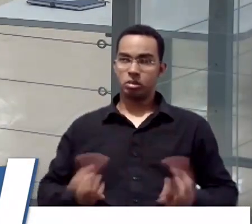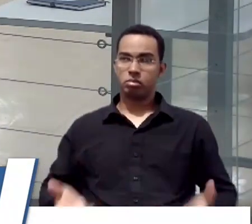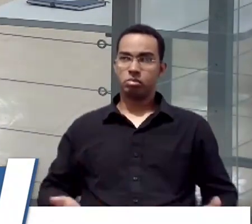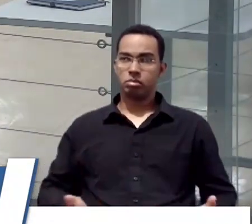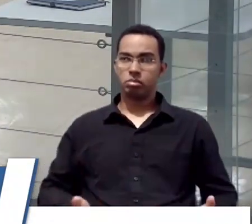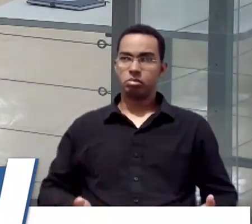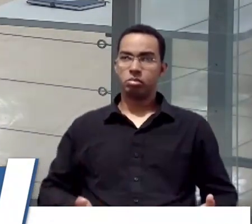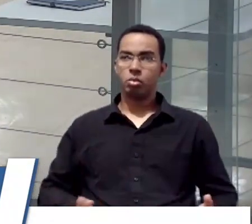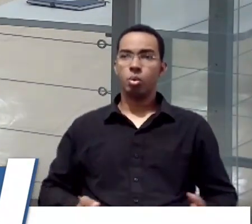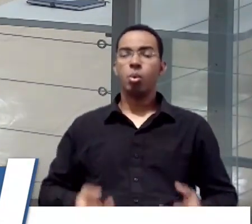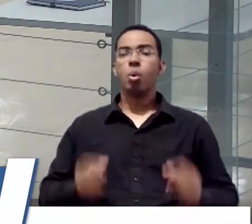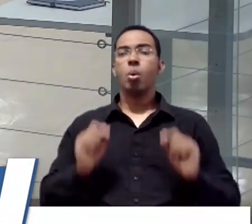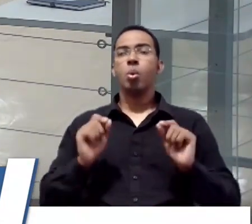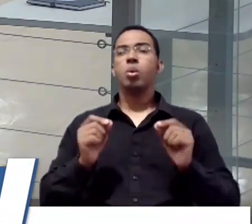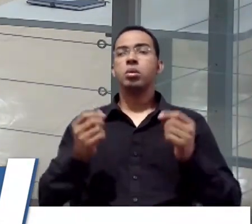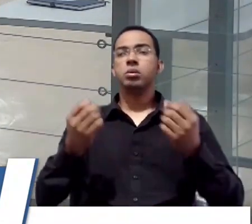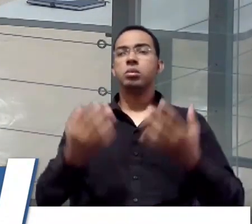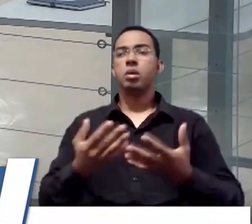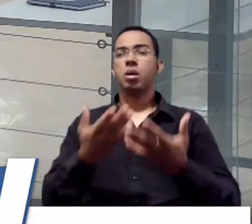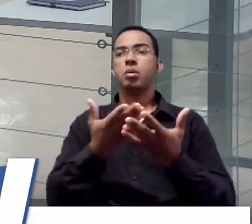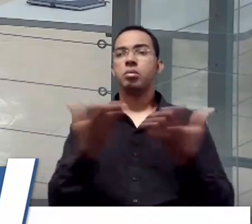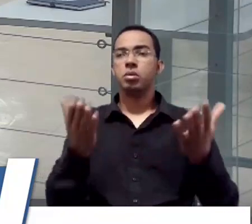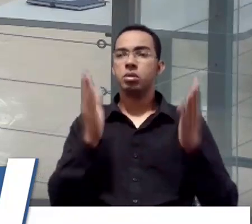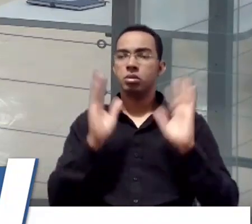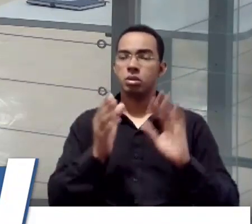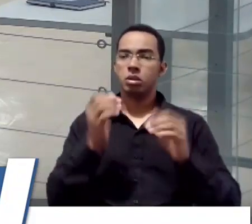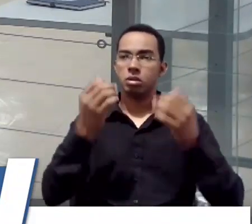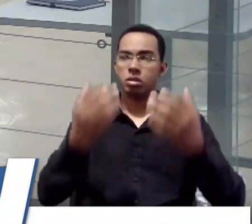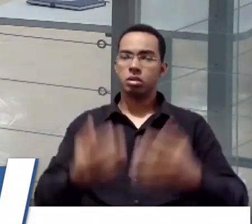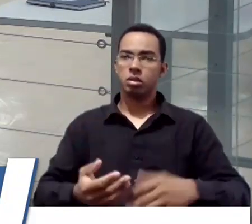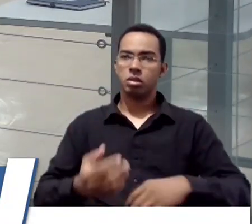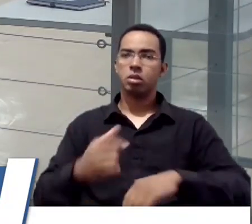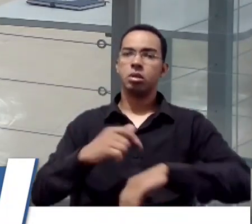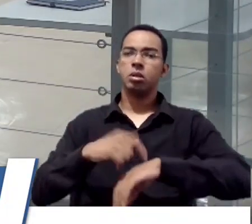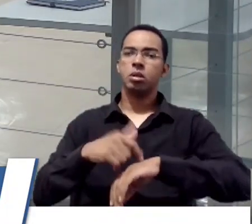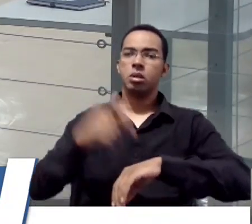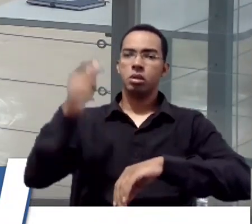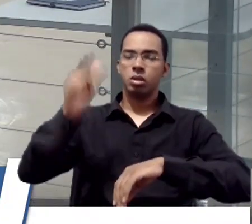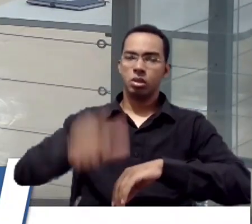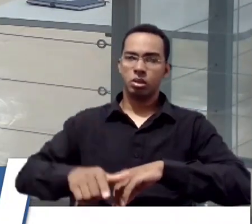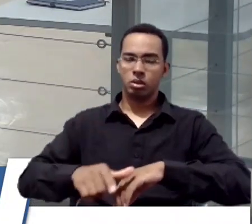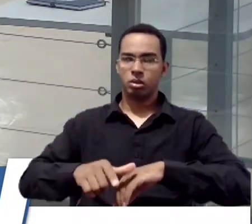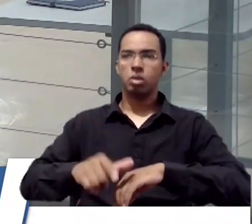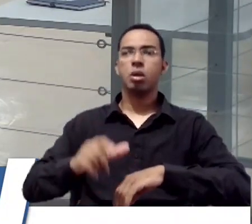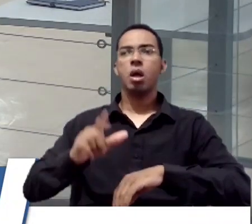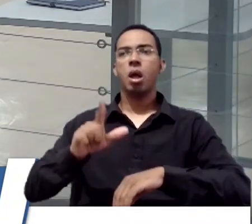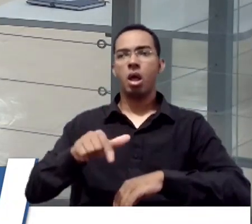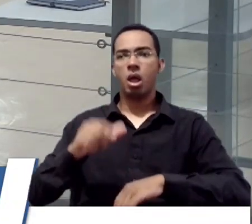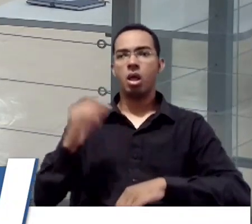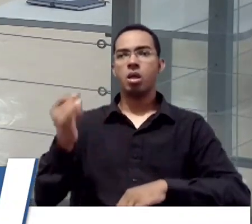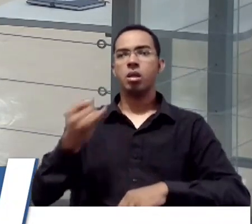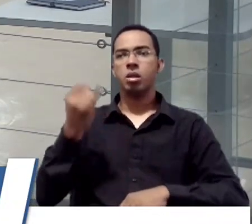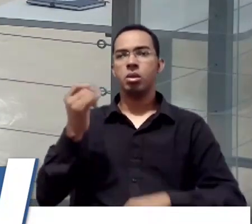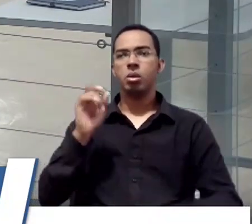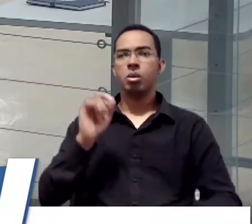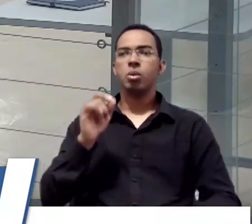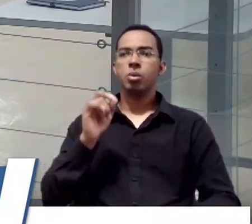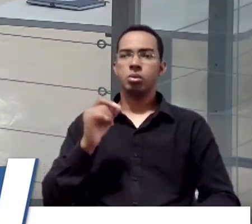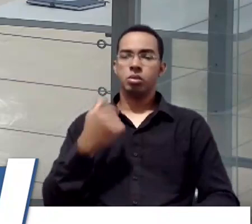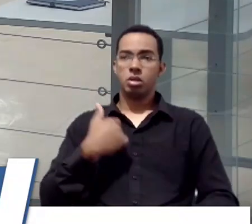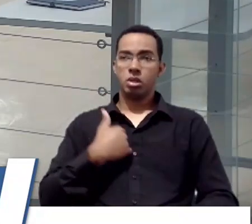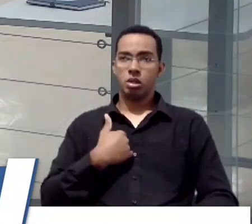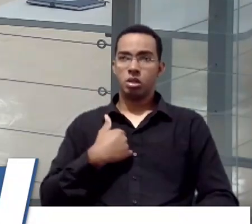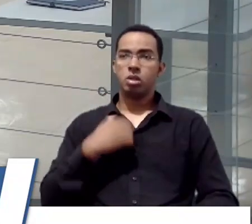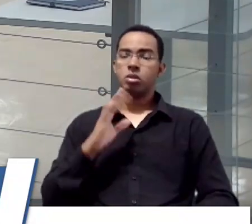O que eu queria dizer para vocês, já disse aqui, vou repetir, que eu acho que é importante, é o que eu